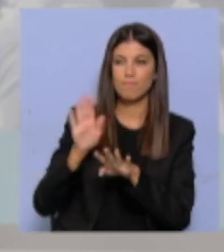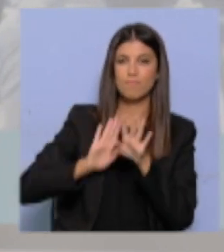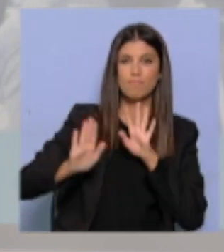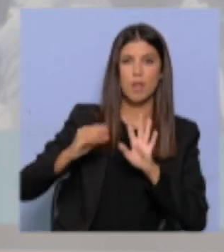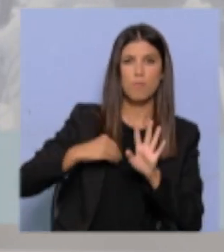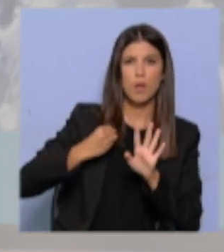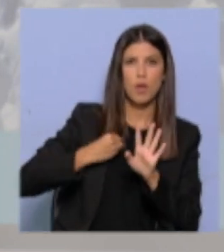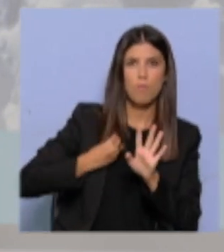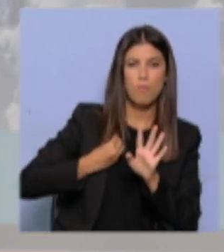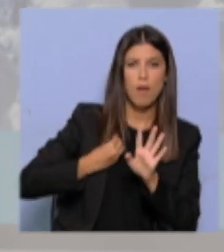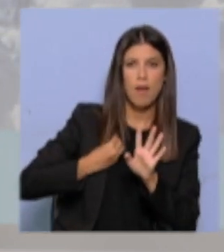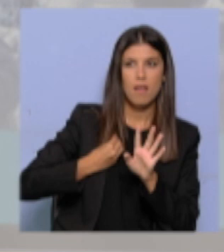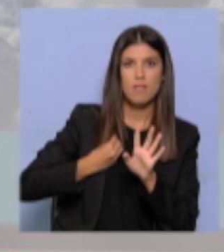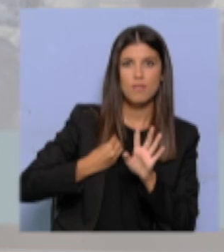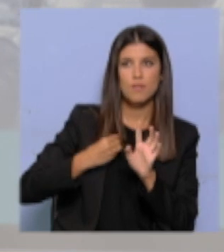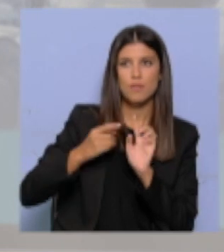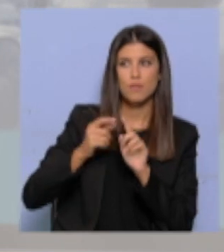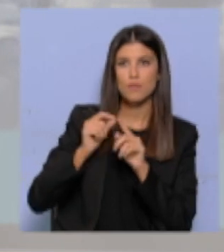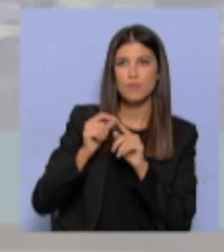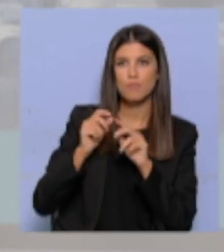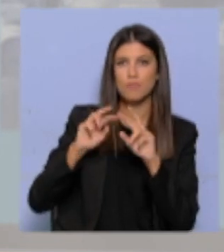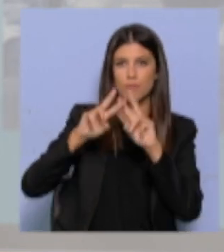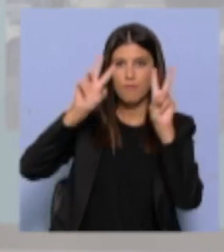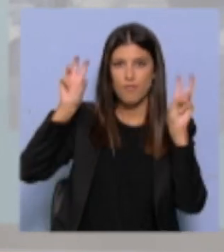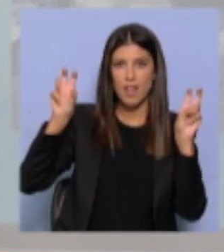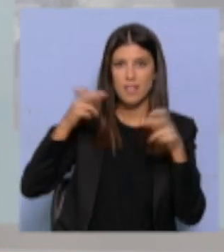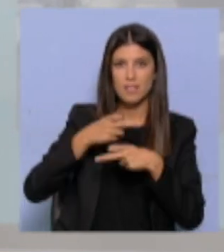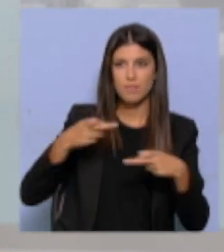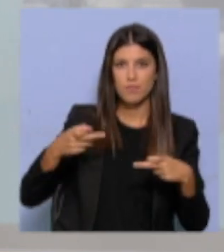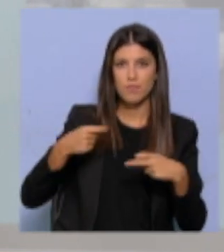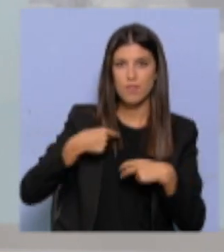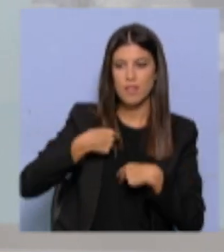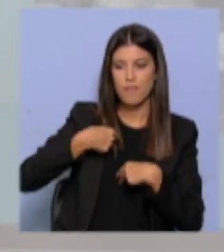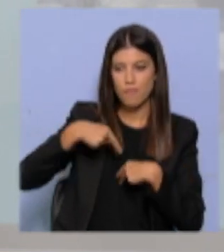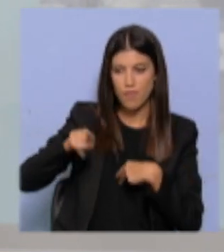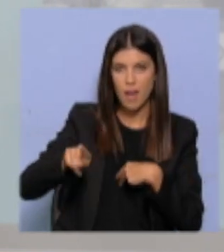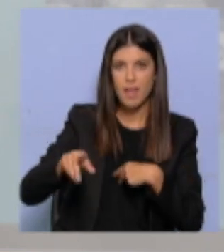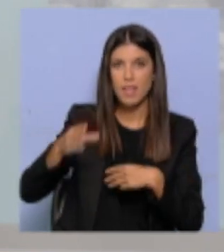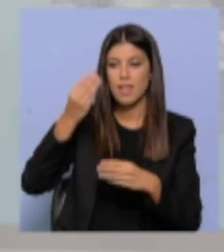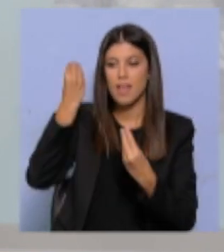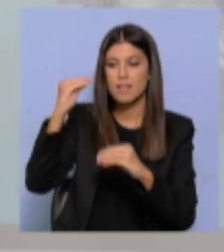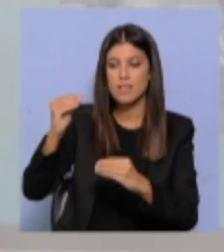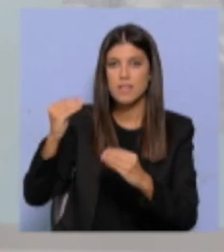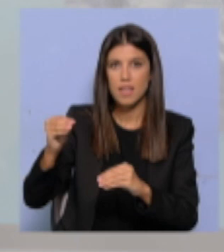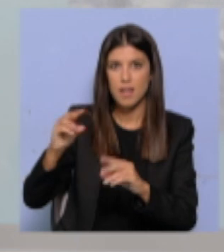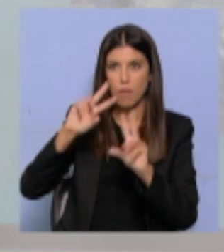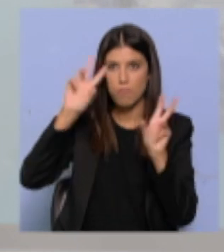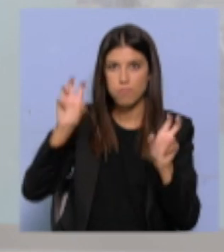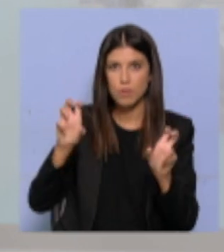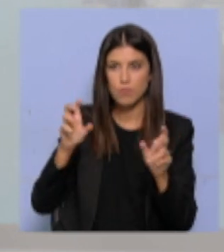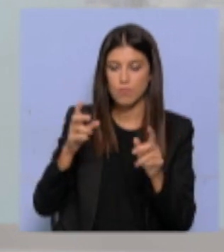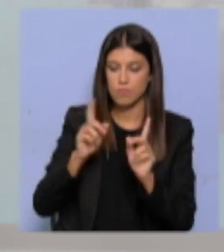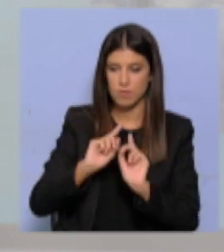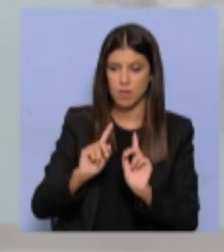quando nós usamos esse tipo de slogan, ide e ensinai, porque nós temos que ir, e aí